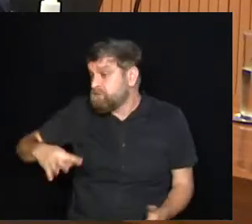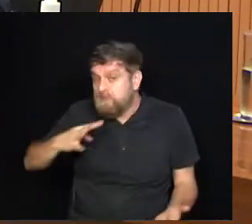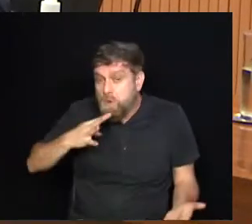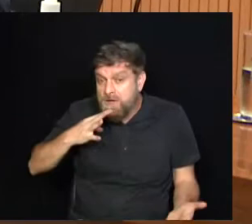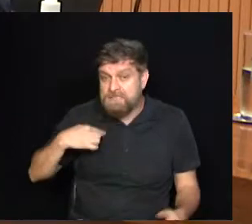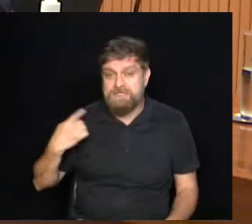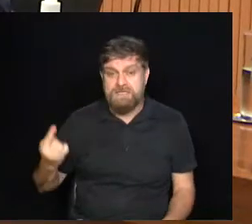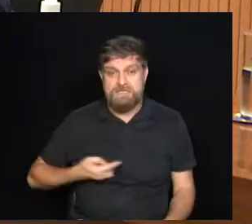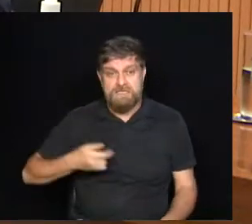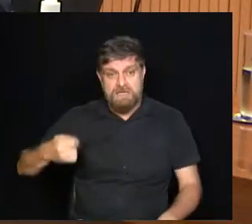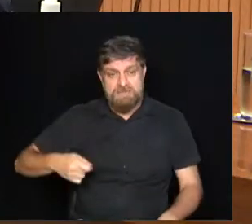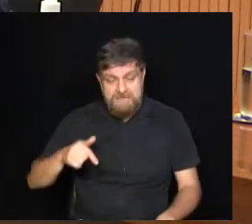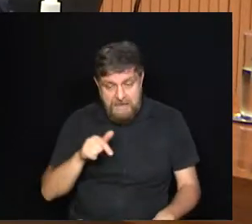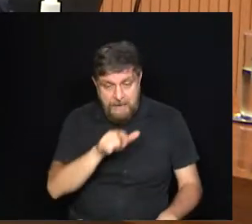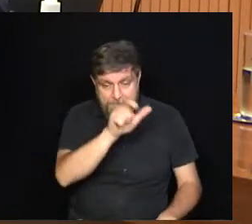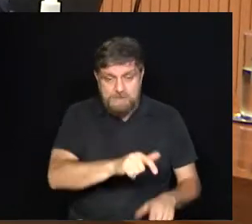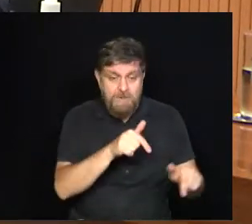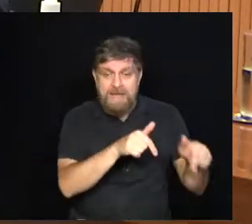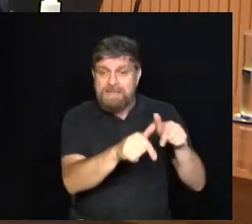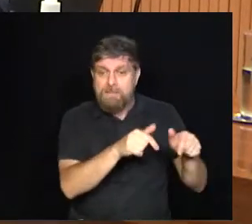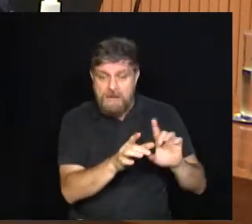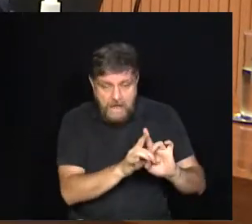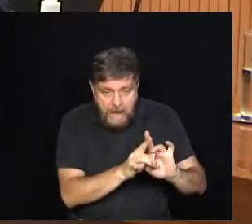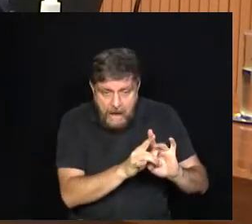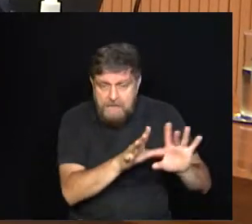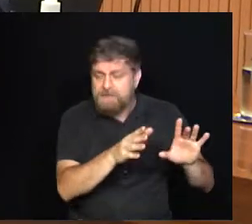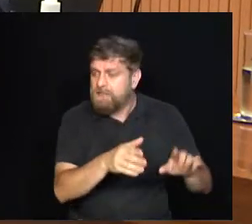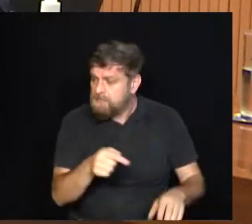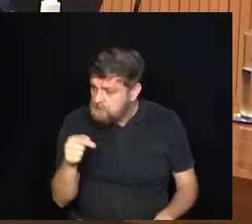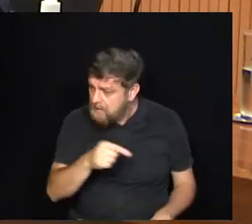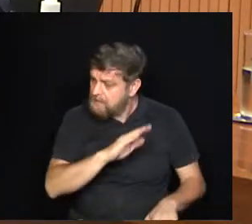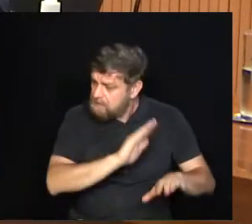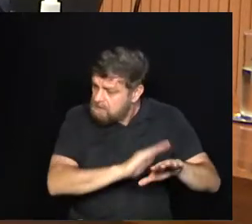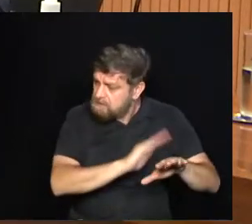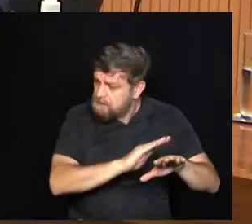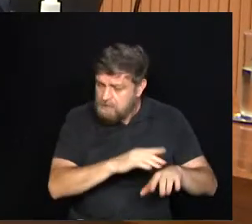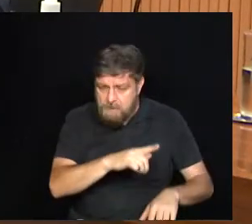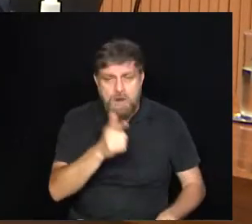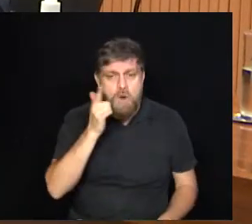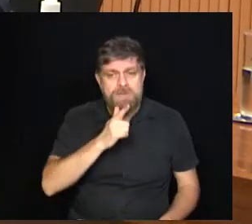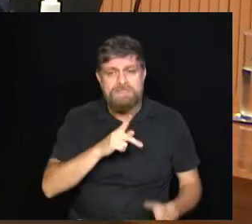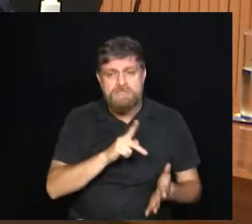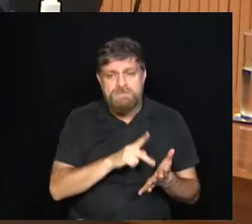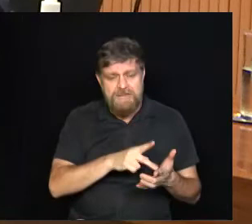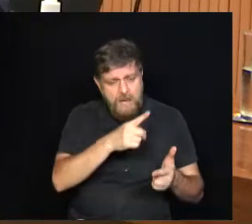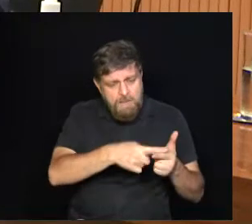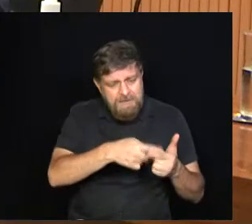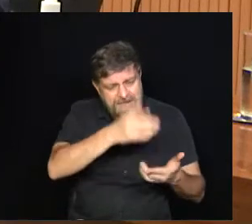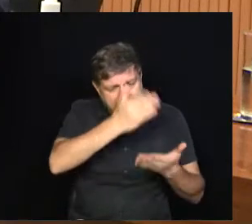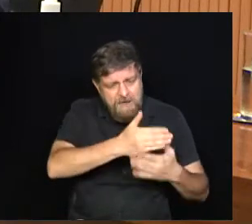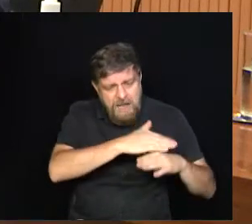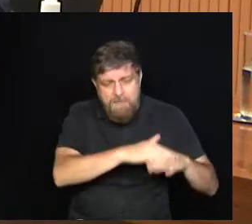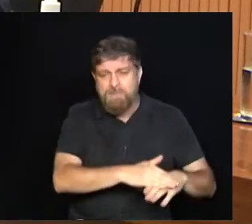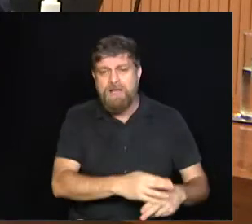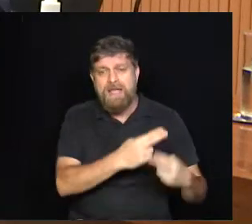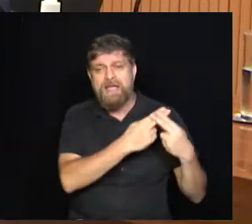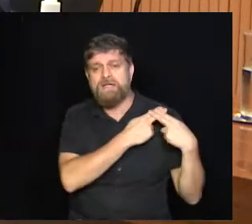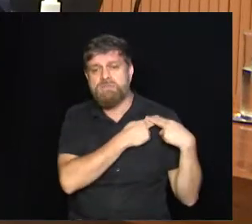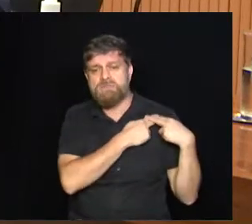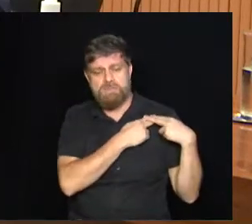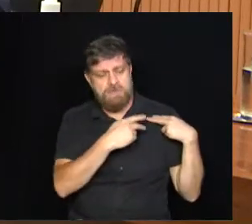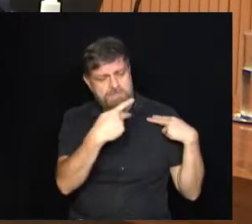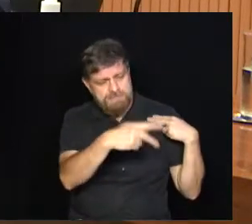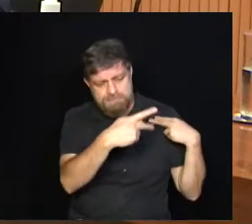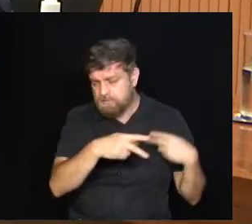precisa deixar as pessoas trabalharem. Deixa as pessoas trabalharem para que elas possam realmente resolver os problemas que são, né,